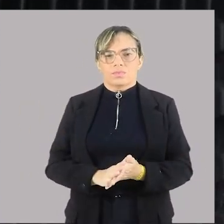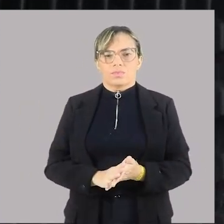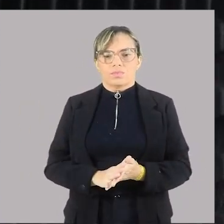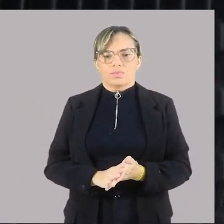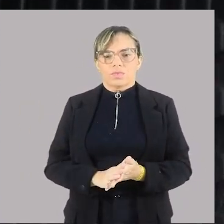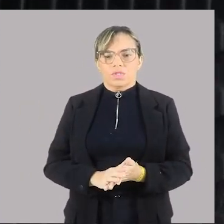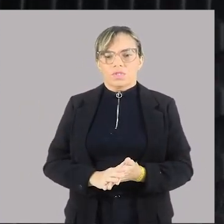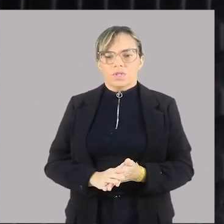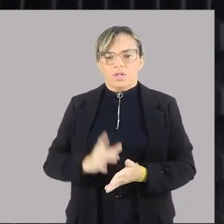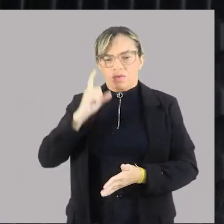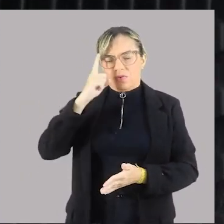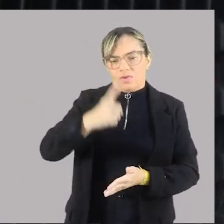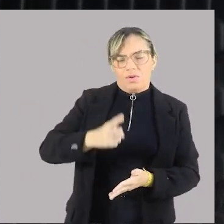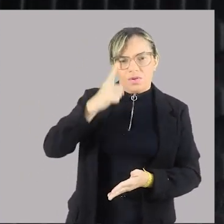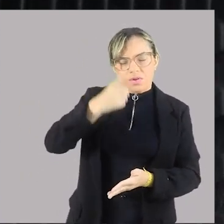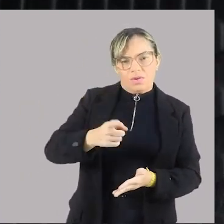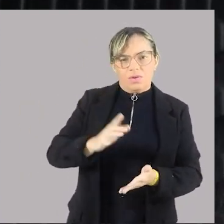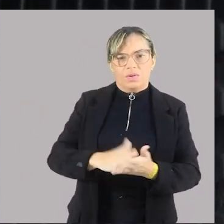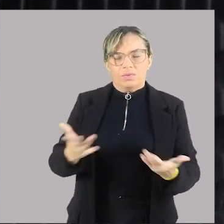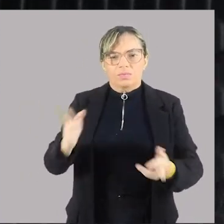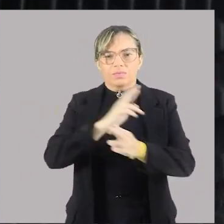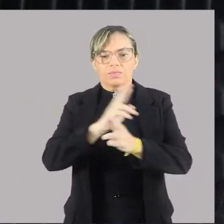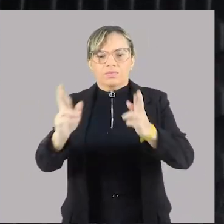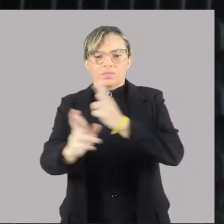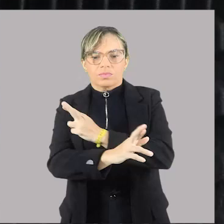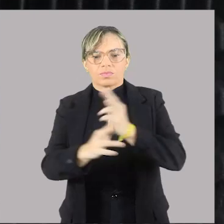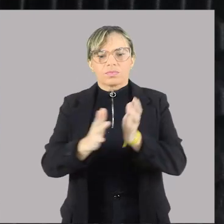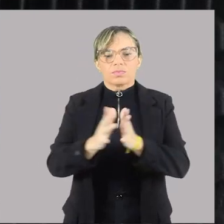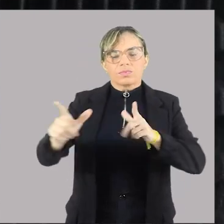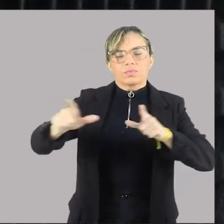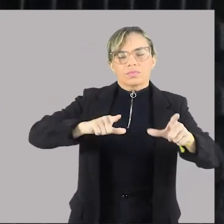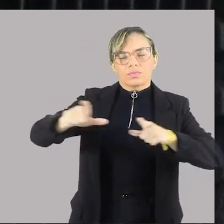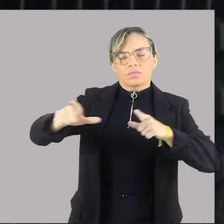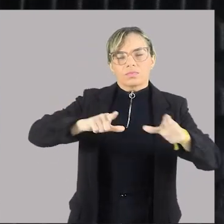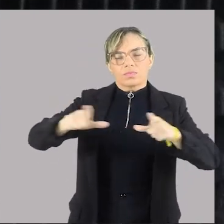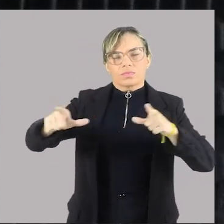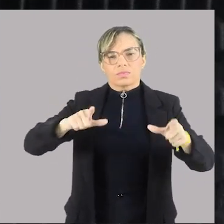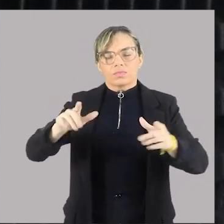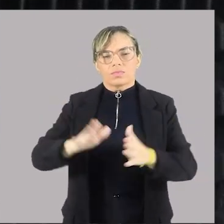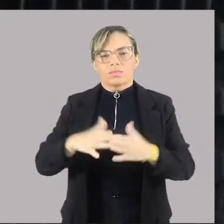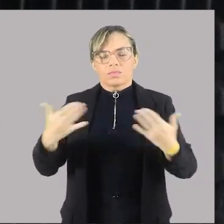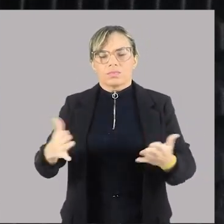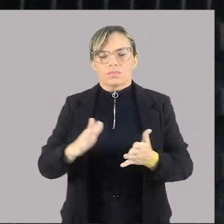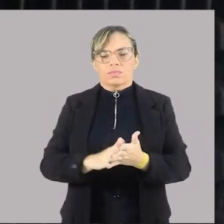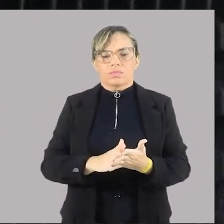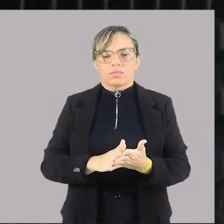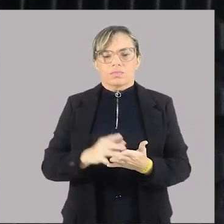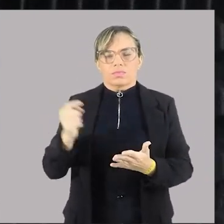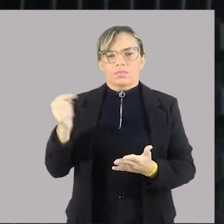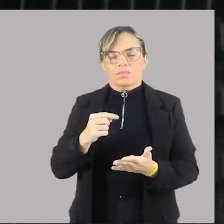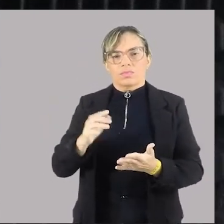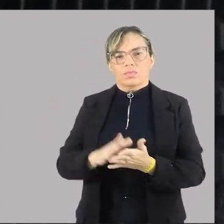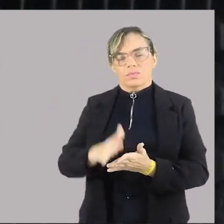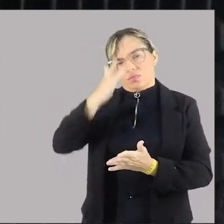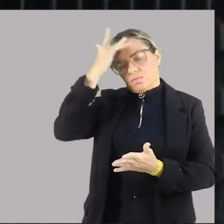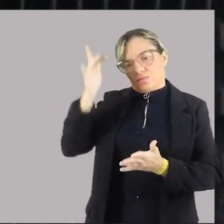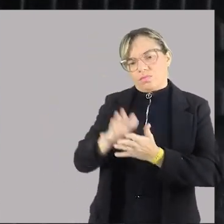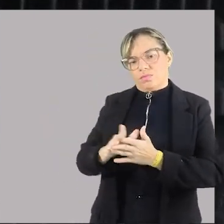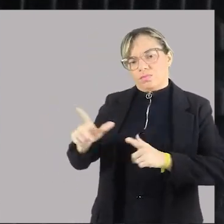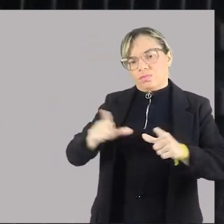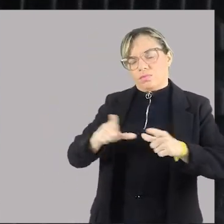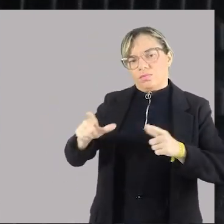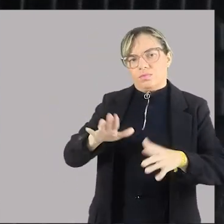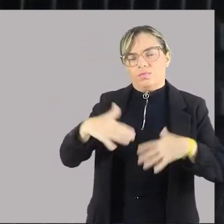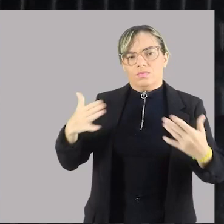árbitro dessas relações conflituosas laborais. Tá? Entre quem? Entre empregados e